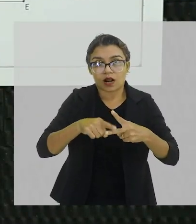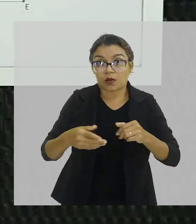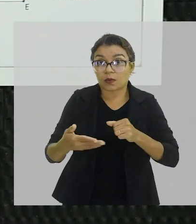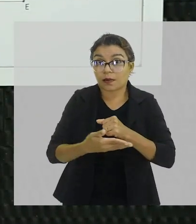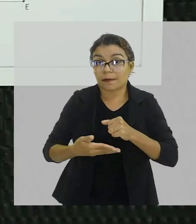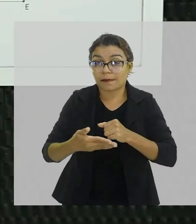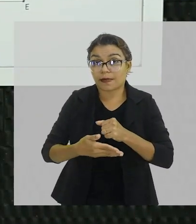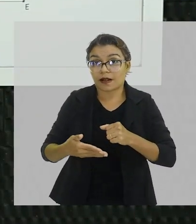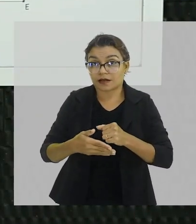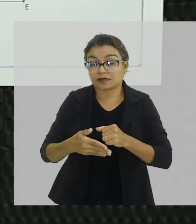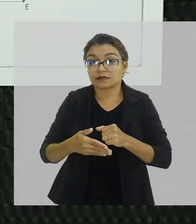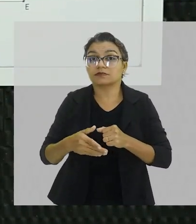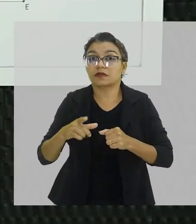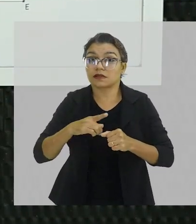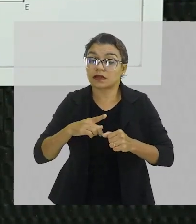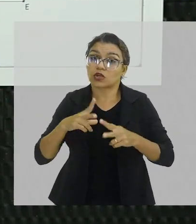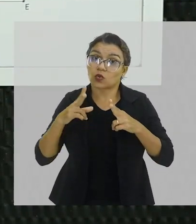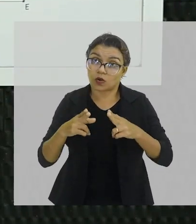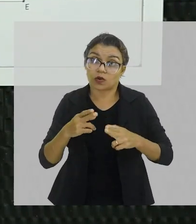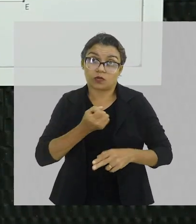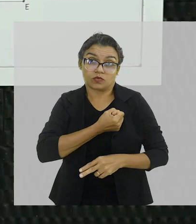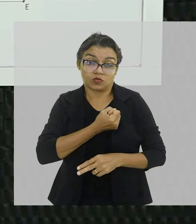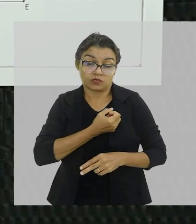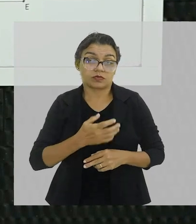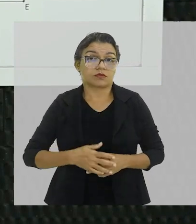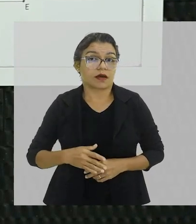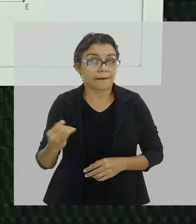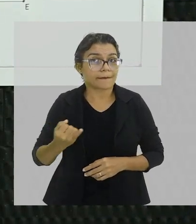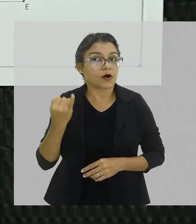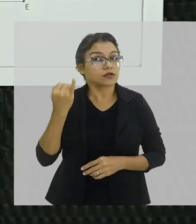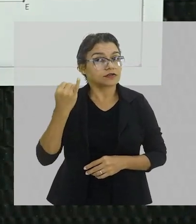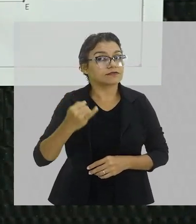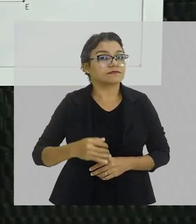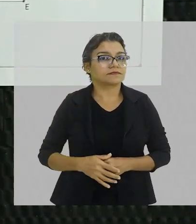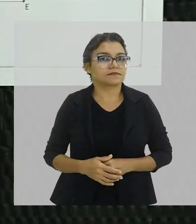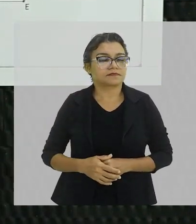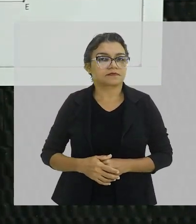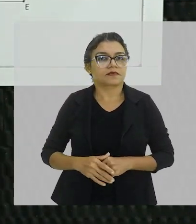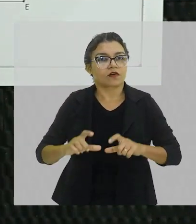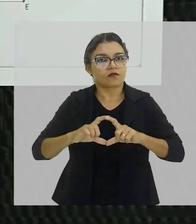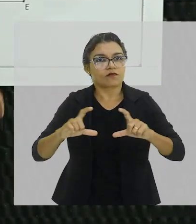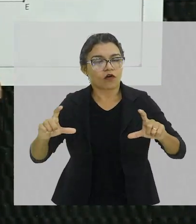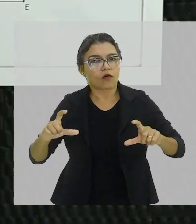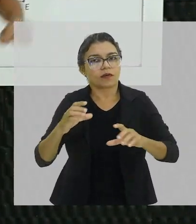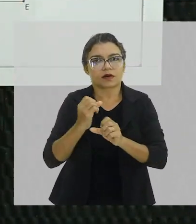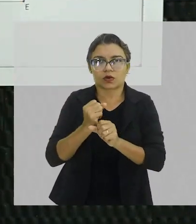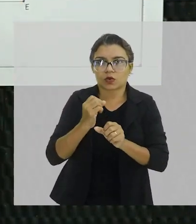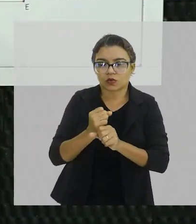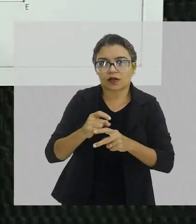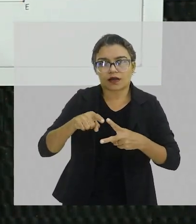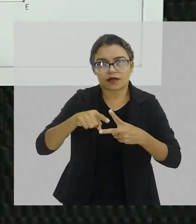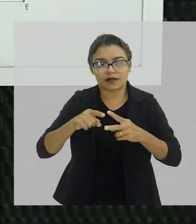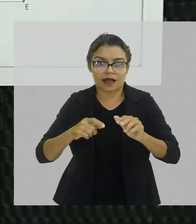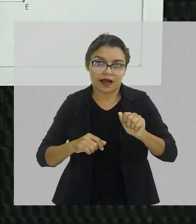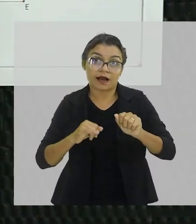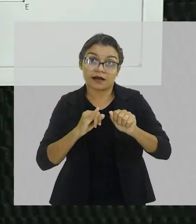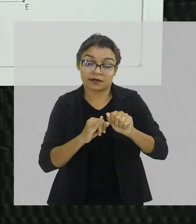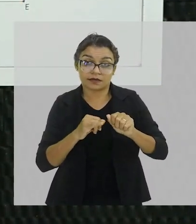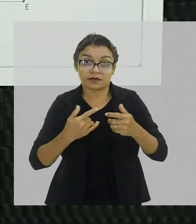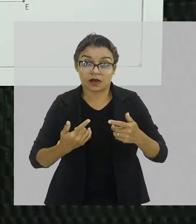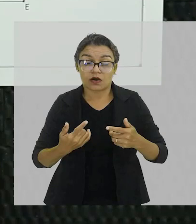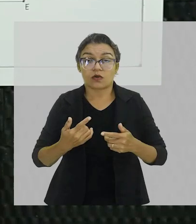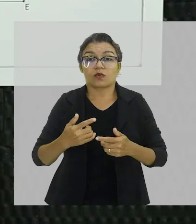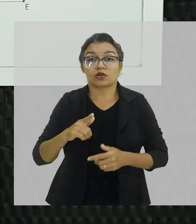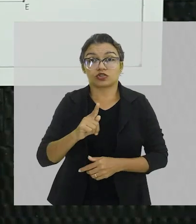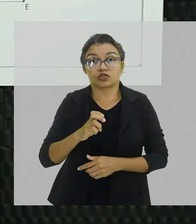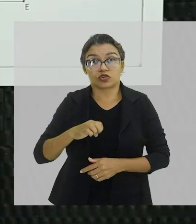mesma medida. Essas propriedades são importantes que a gente saiba, né? As formulazinhas de calcular ângulo interno. Então, a geometria plana,